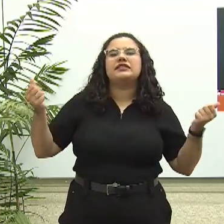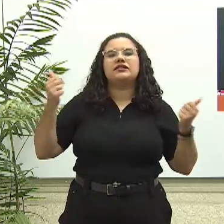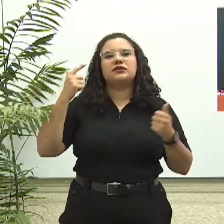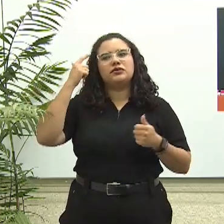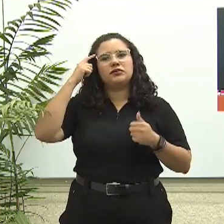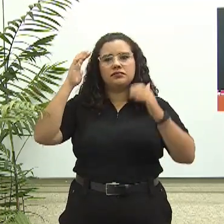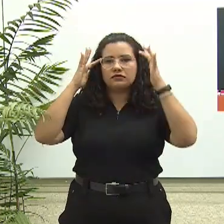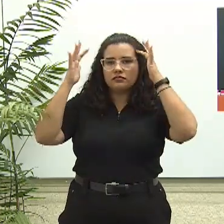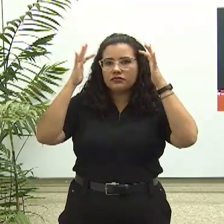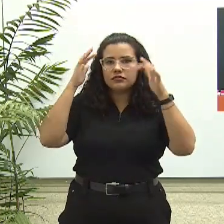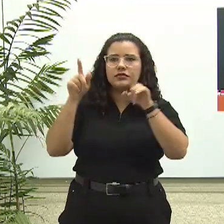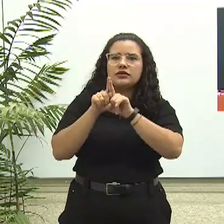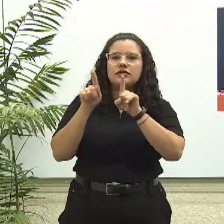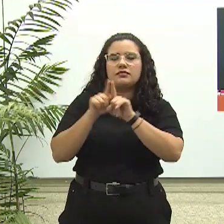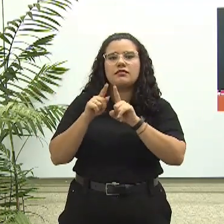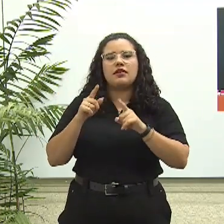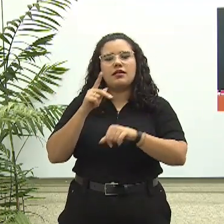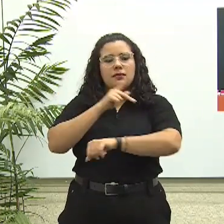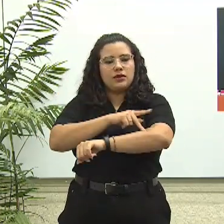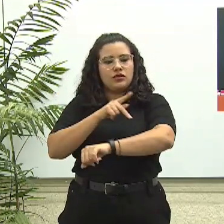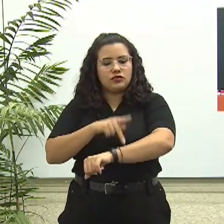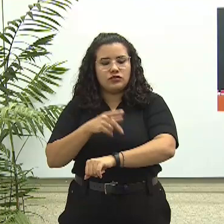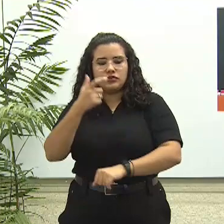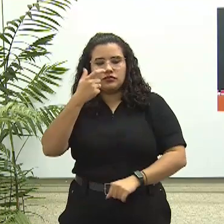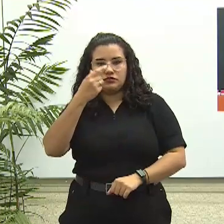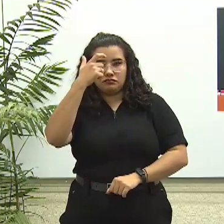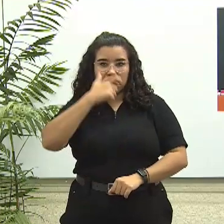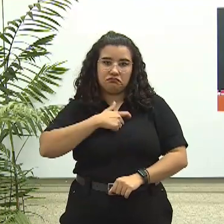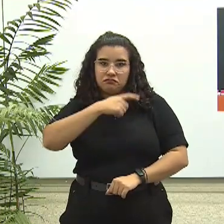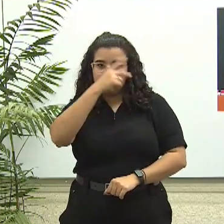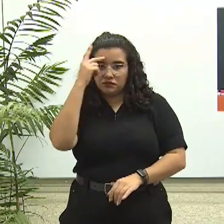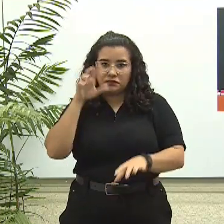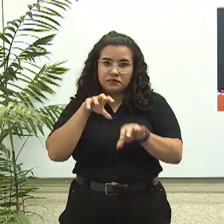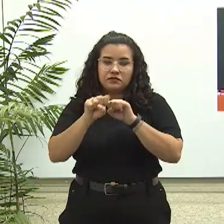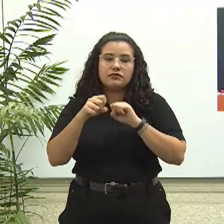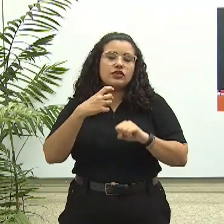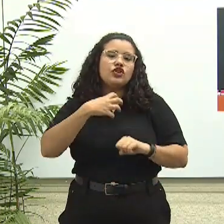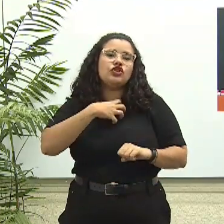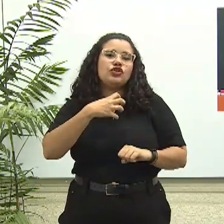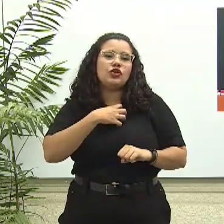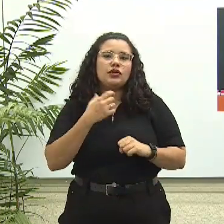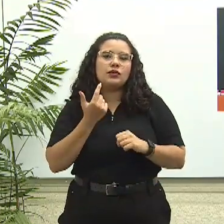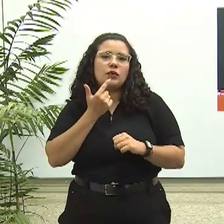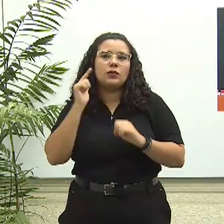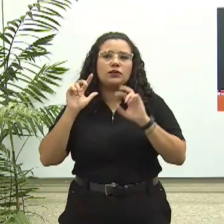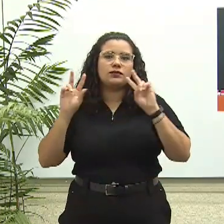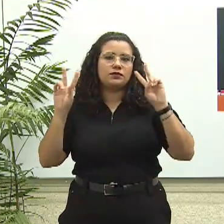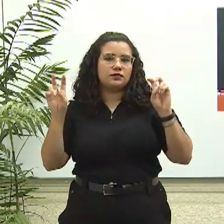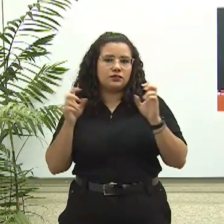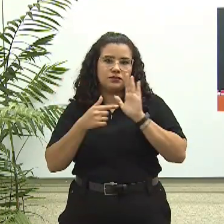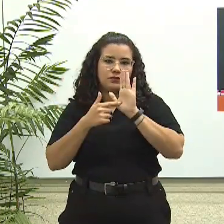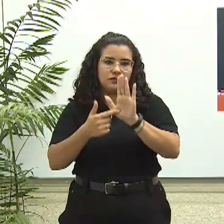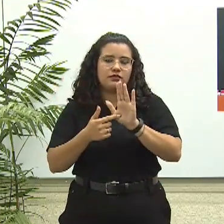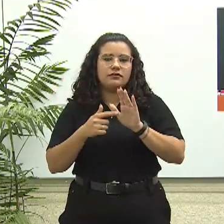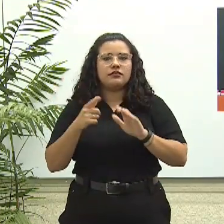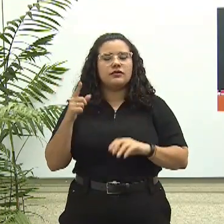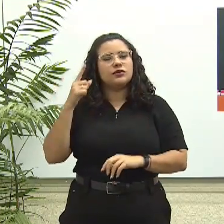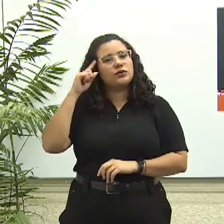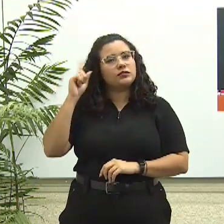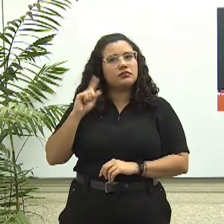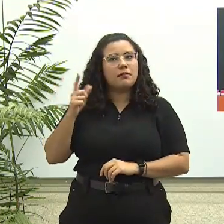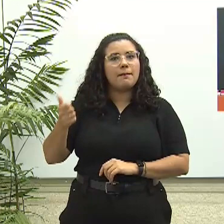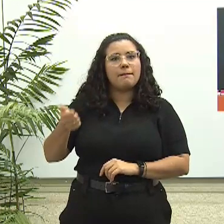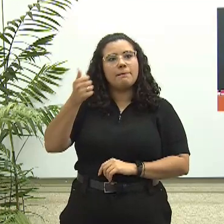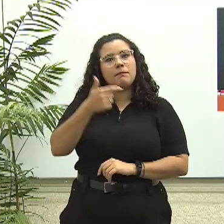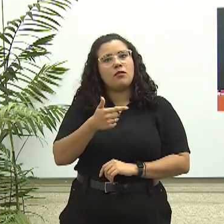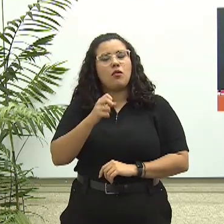e pedagógico que nós fomos formados talvez por uma novo tipo de ição que a gente não sabe muito bem ainda se ela é melhor